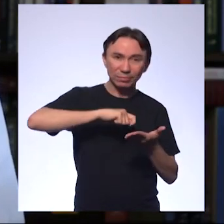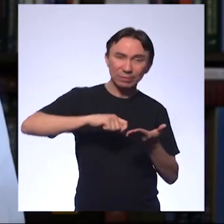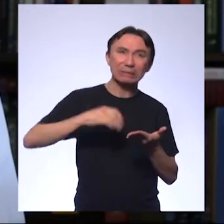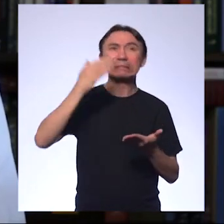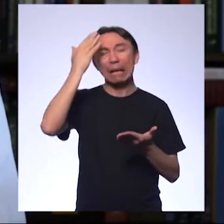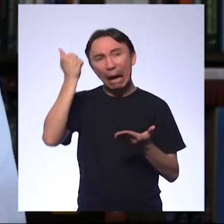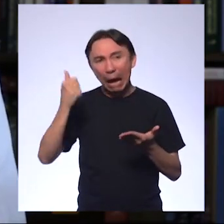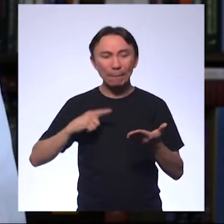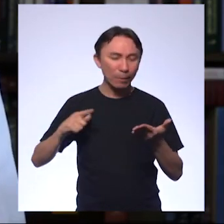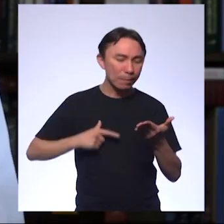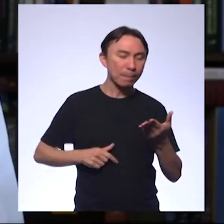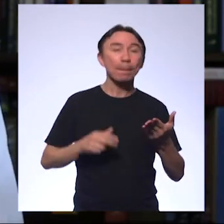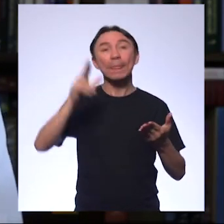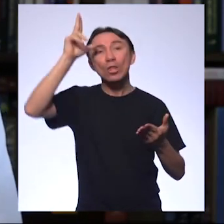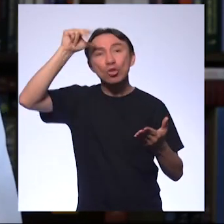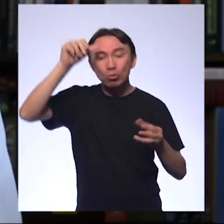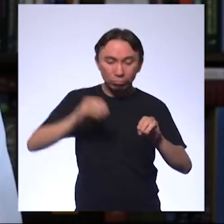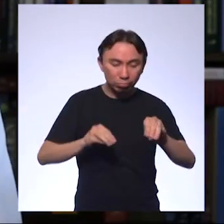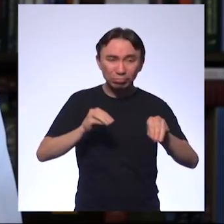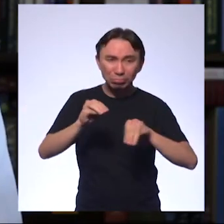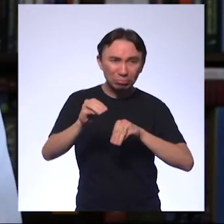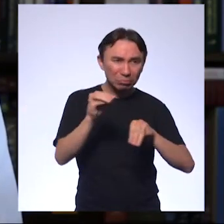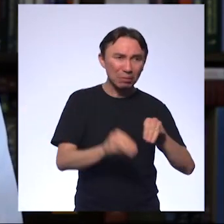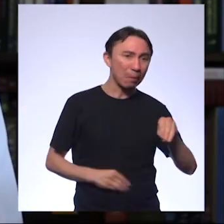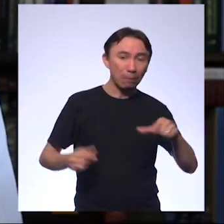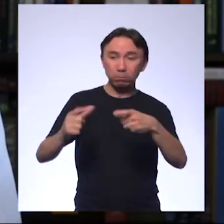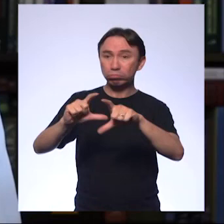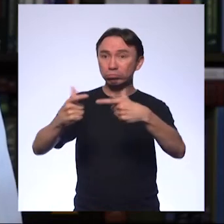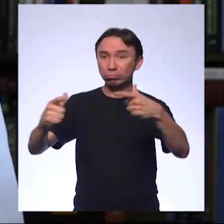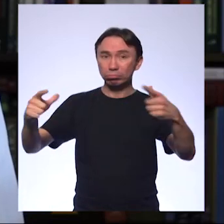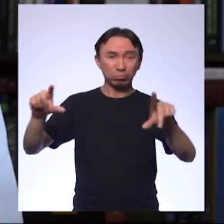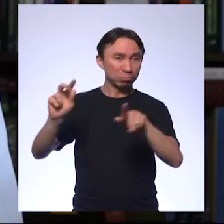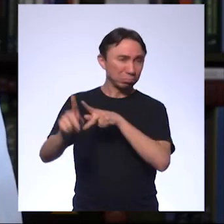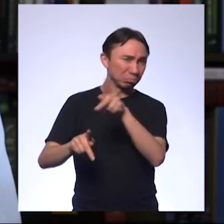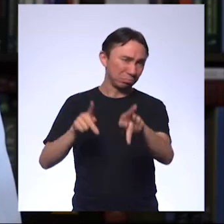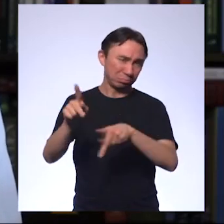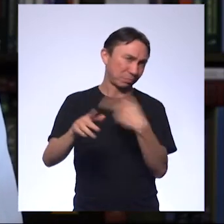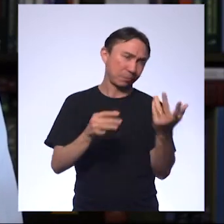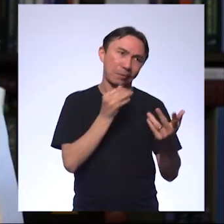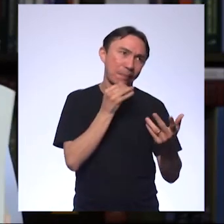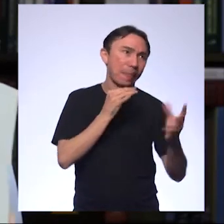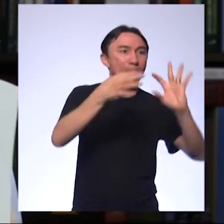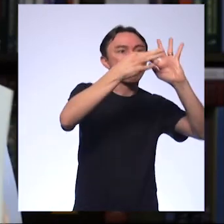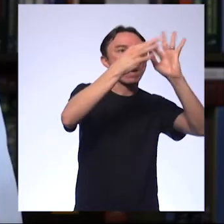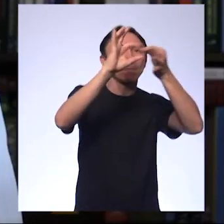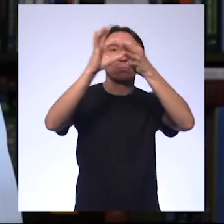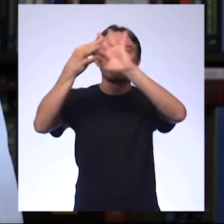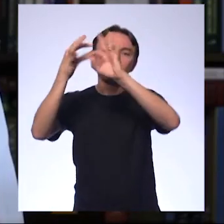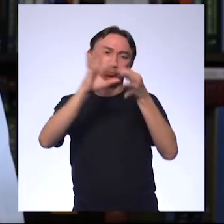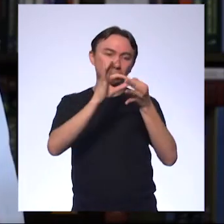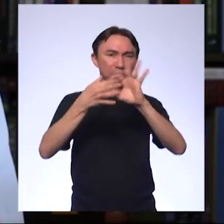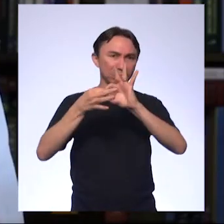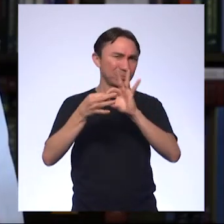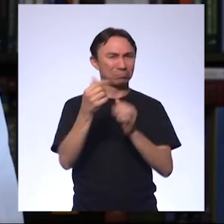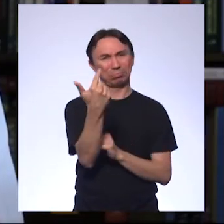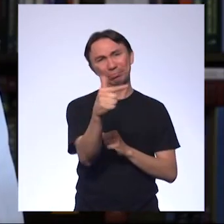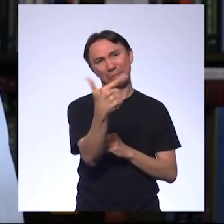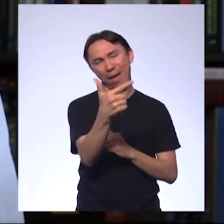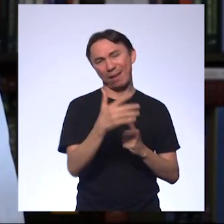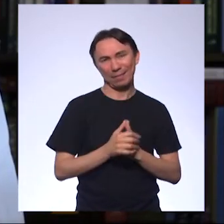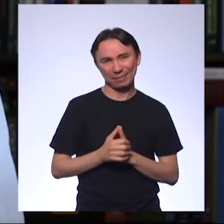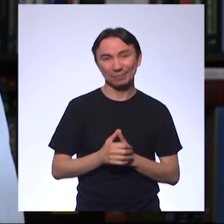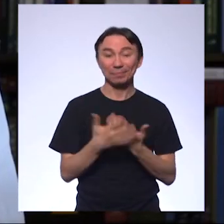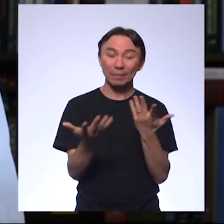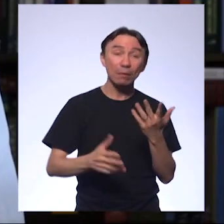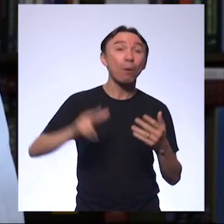tão popular, né, em termos, né, de Jogos Olímpicos, por exemplo, não há essa modalidade. O